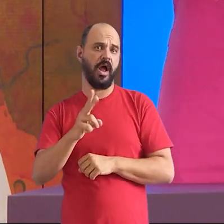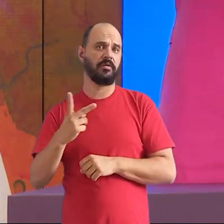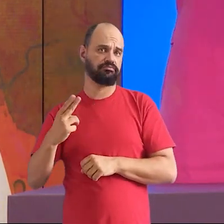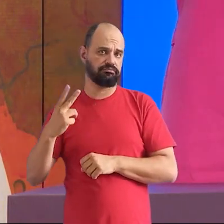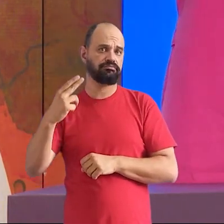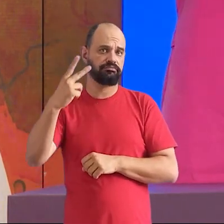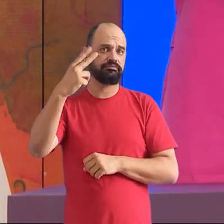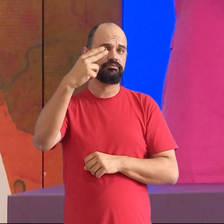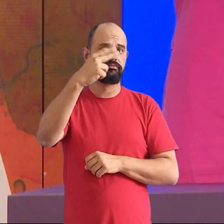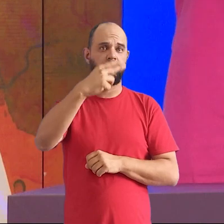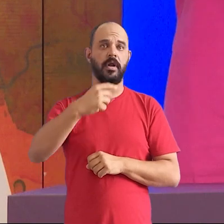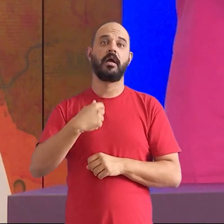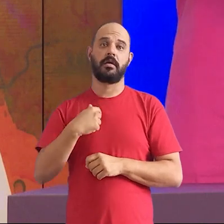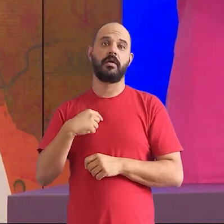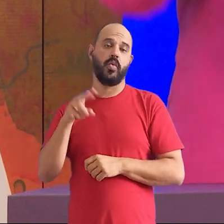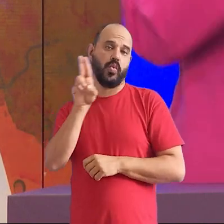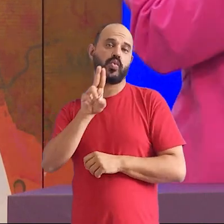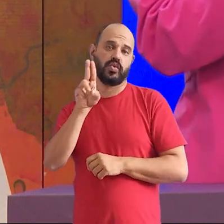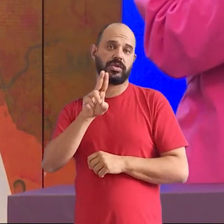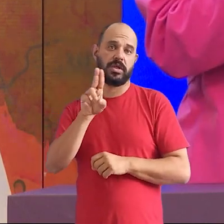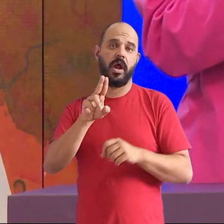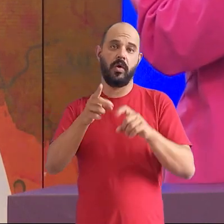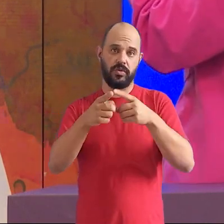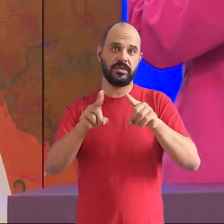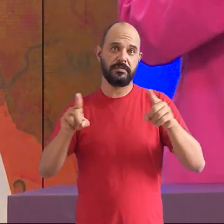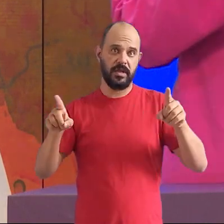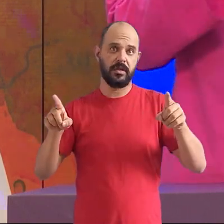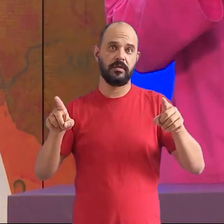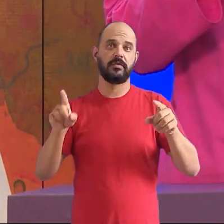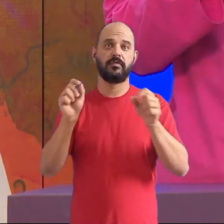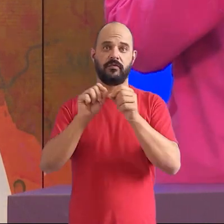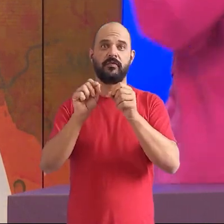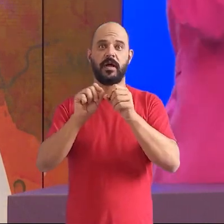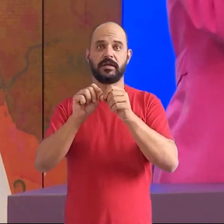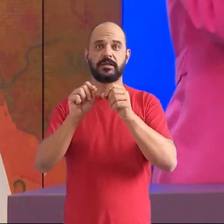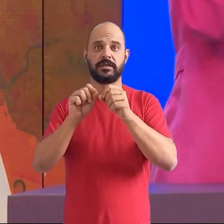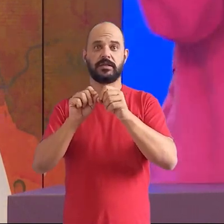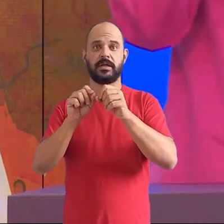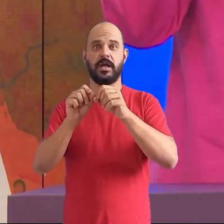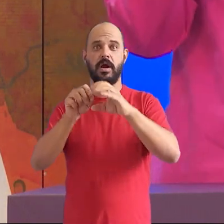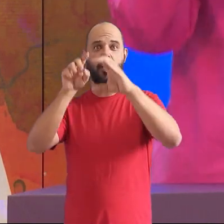necessário. Eu vou usar a própria agulha ou espeto para poder passar no tecido, ok?